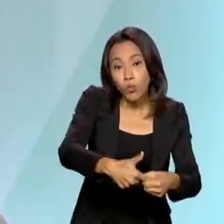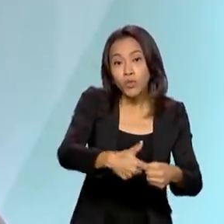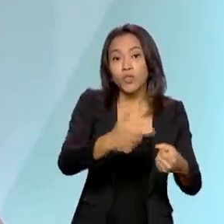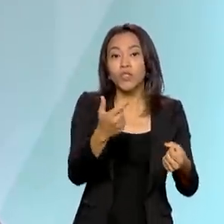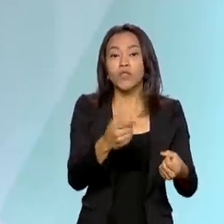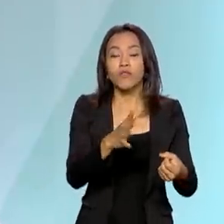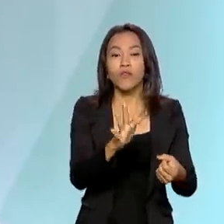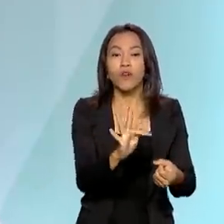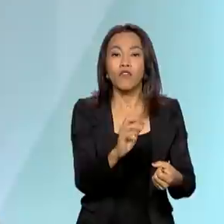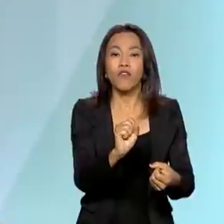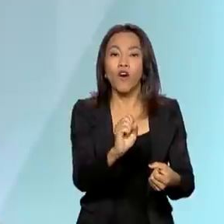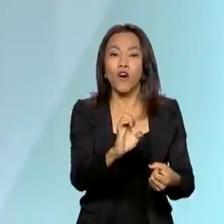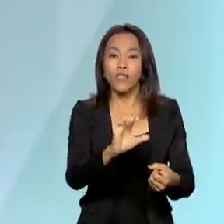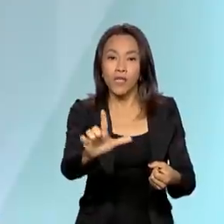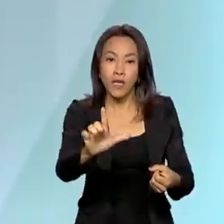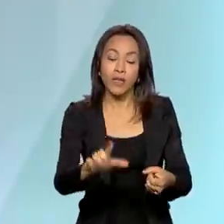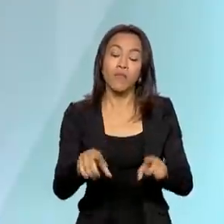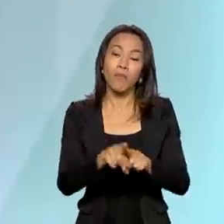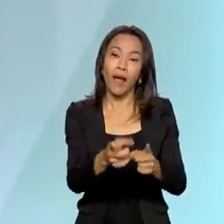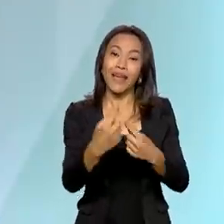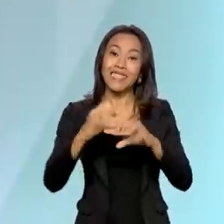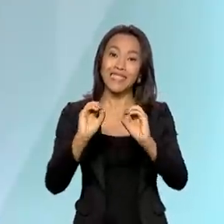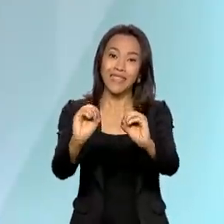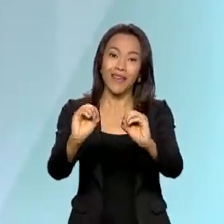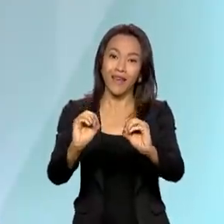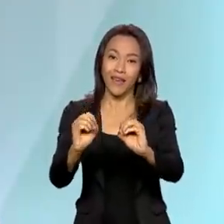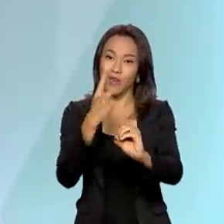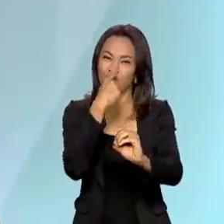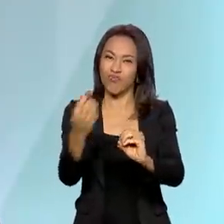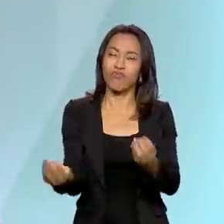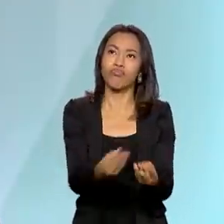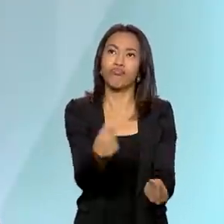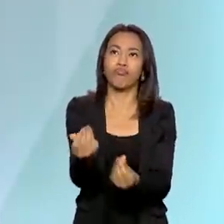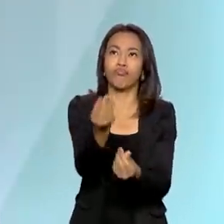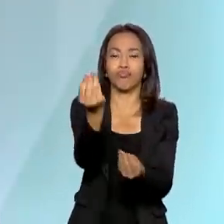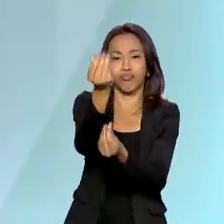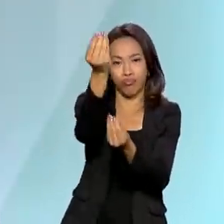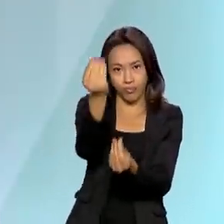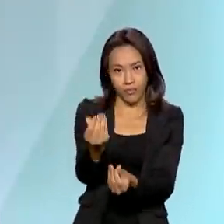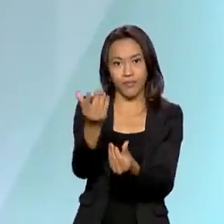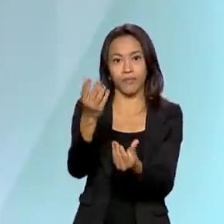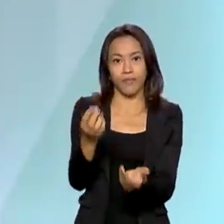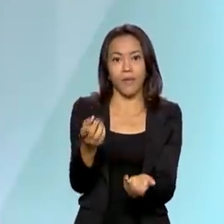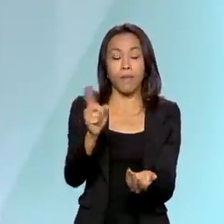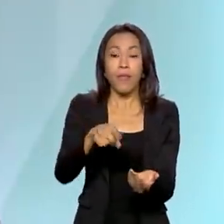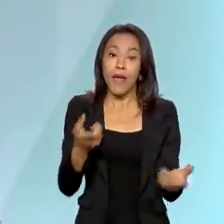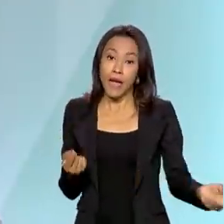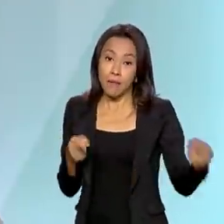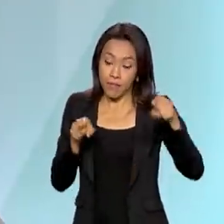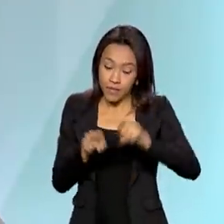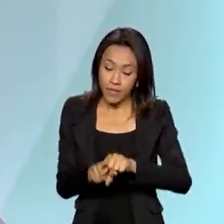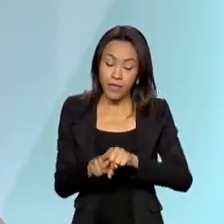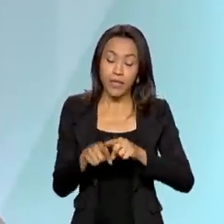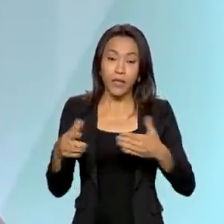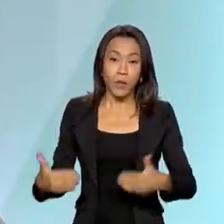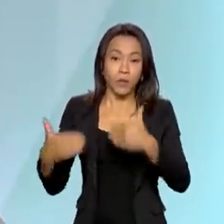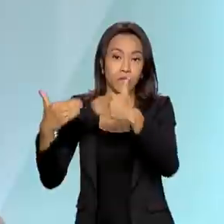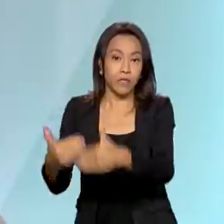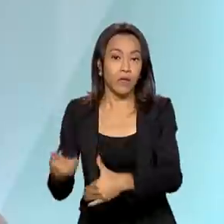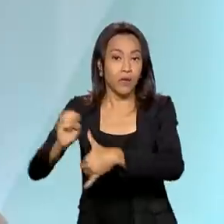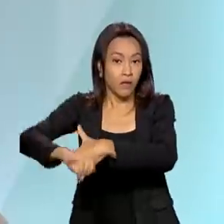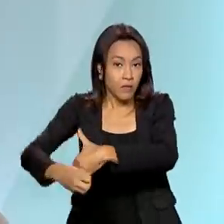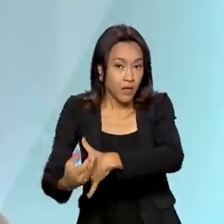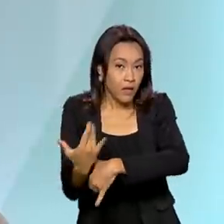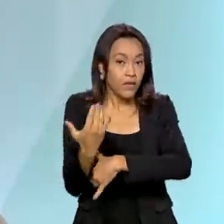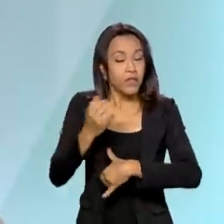numa economia neutra em emissões de gás de efeito estufa. É o setor privado, em parceria com o Ministério do Meio Ambiente, que irá